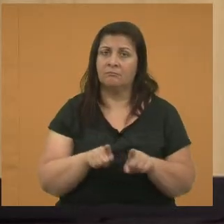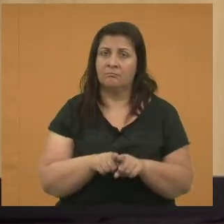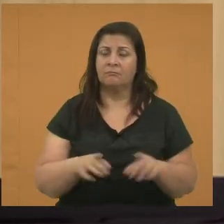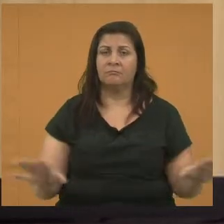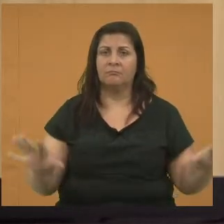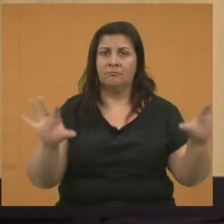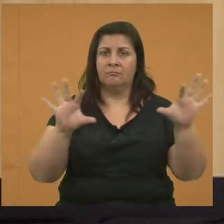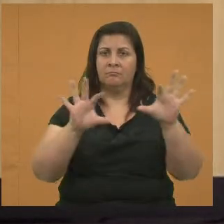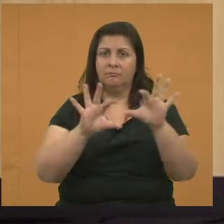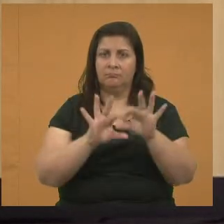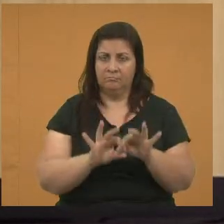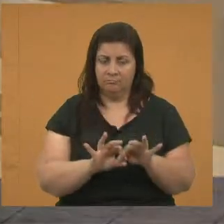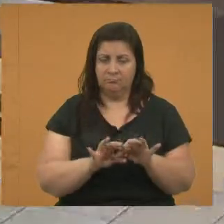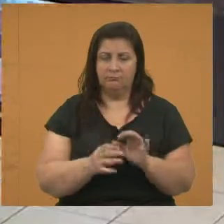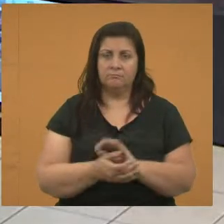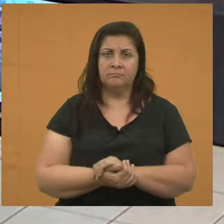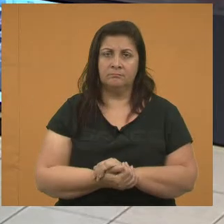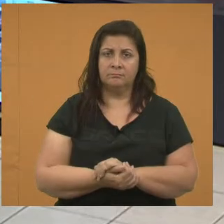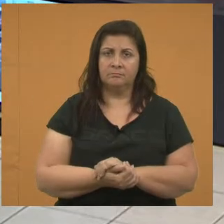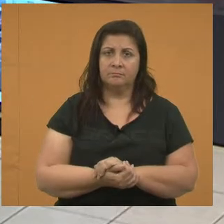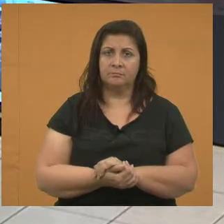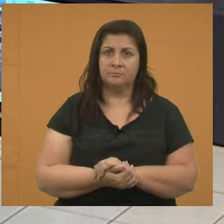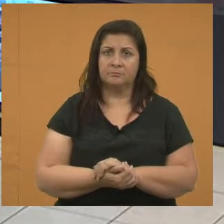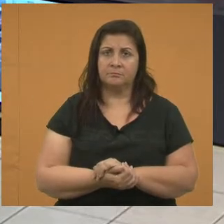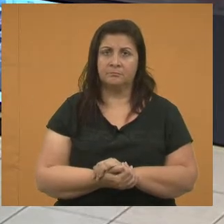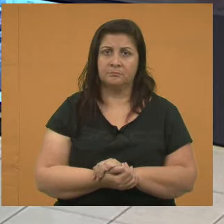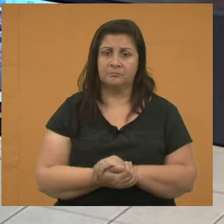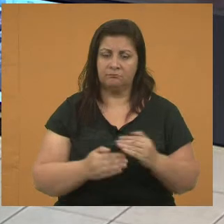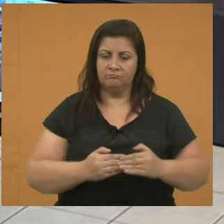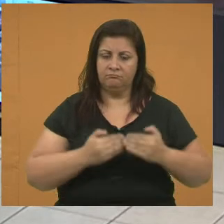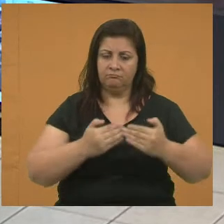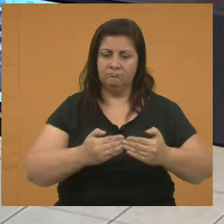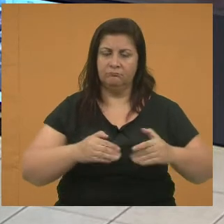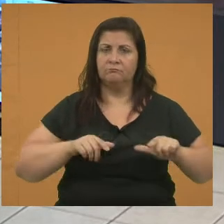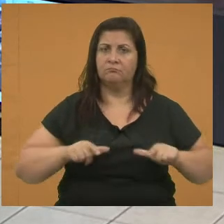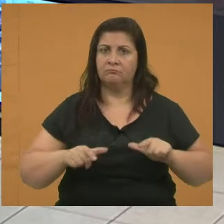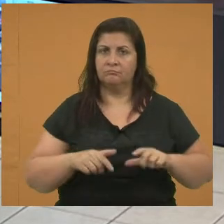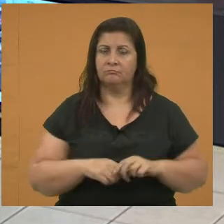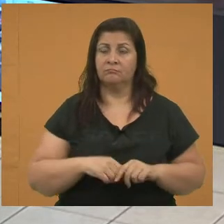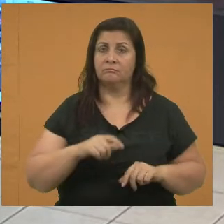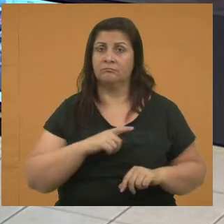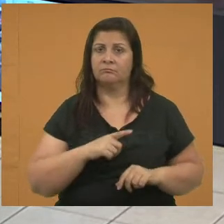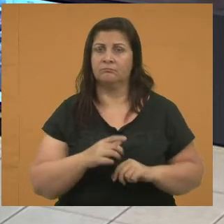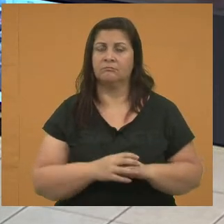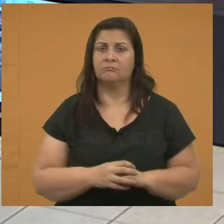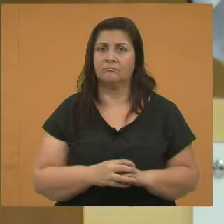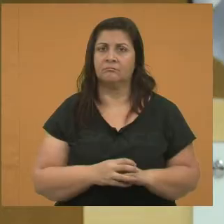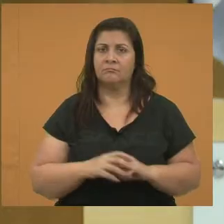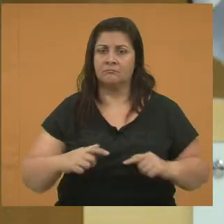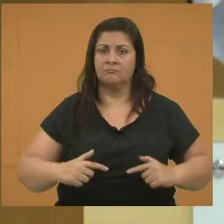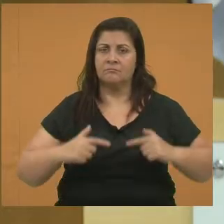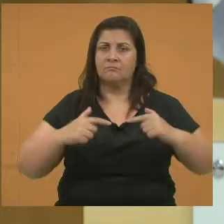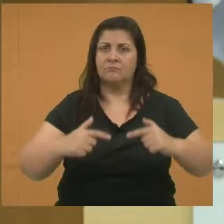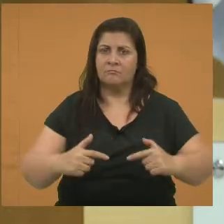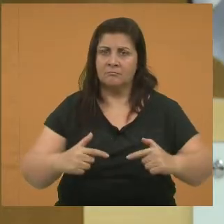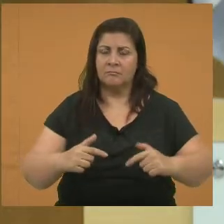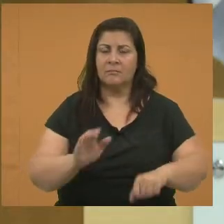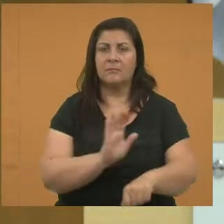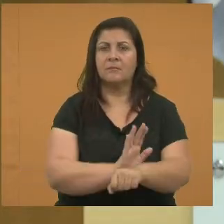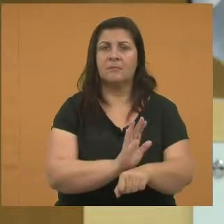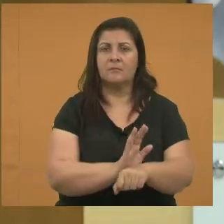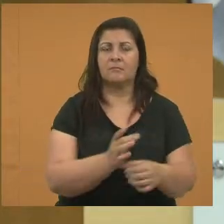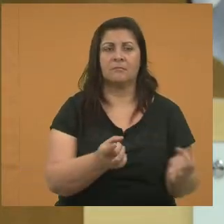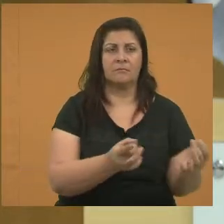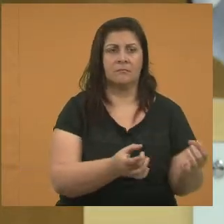unir, até inclusive numa frente de trabalho que nós temos, que é uma frente de trabalho em defesa do